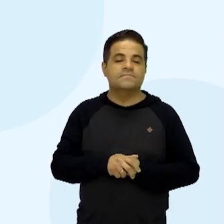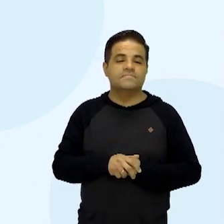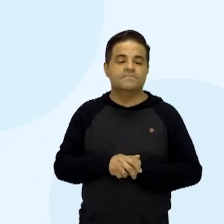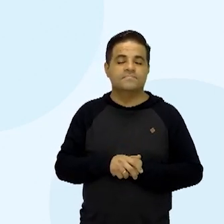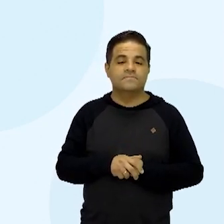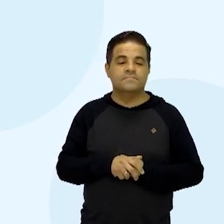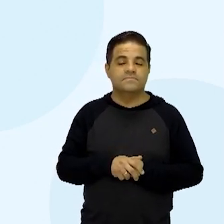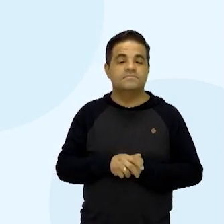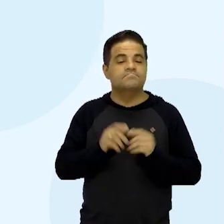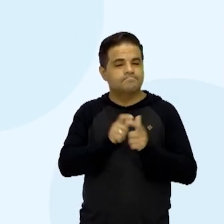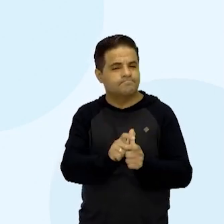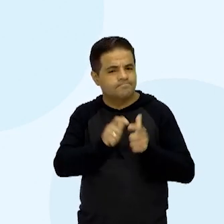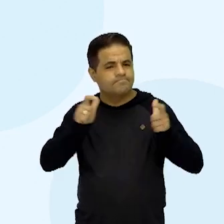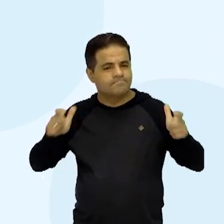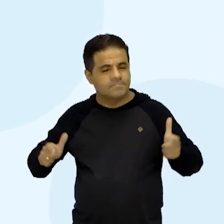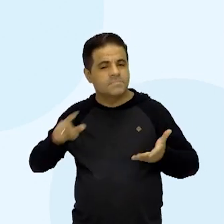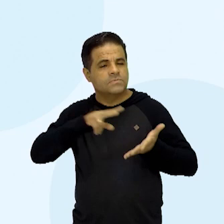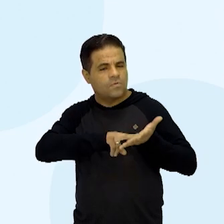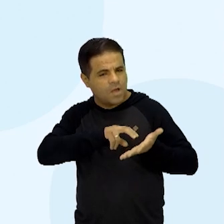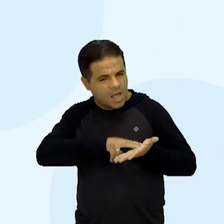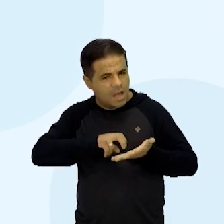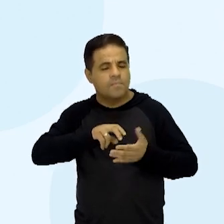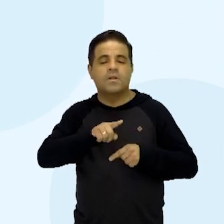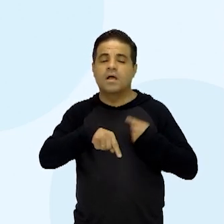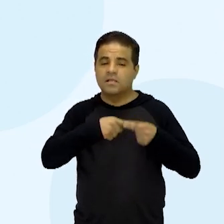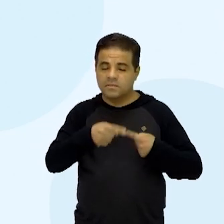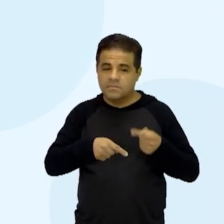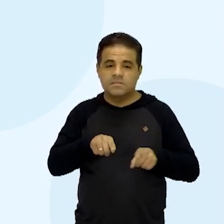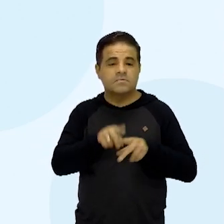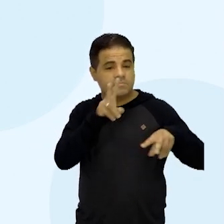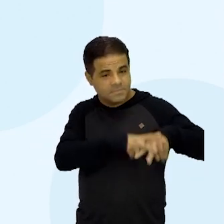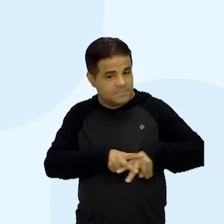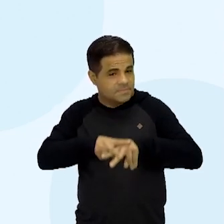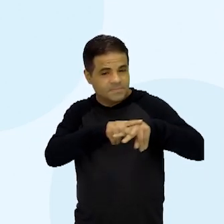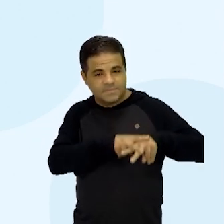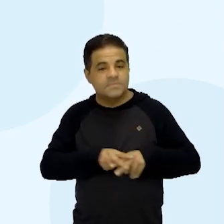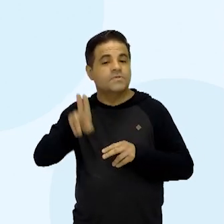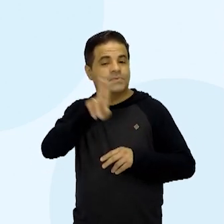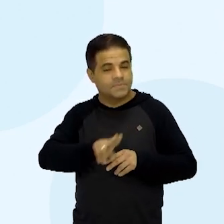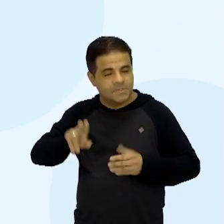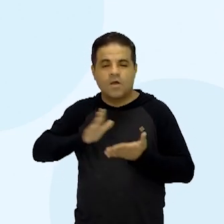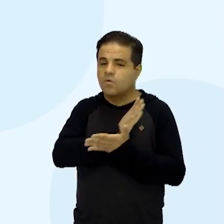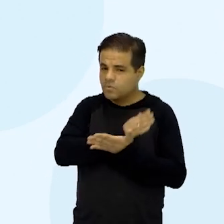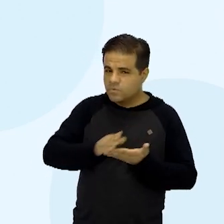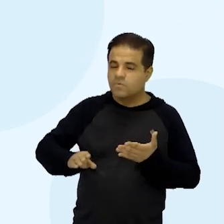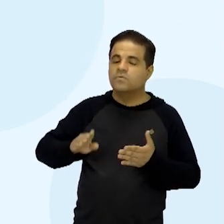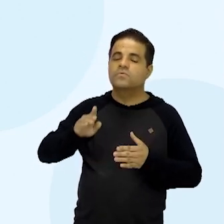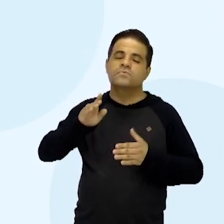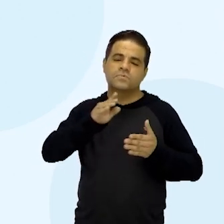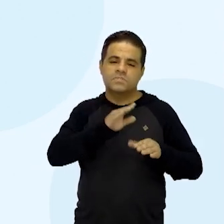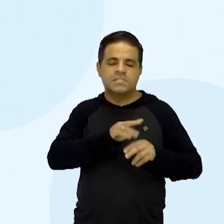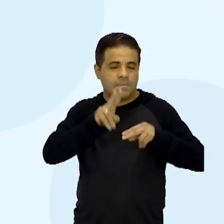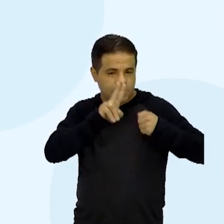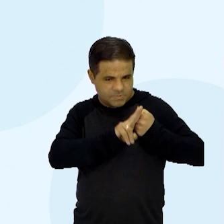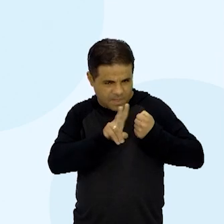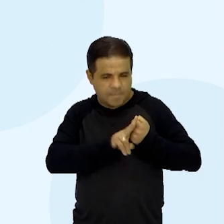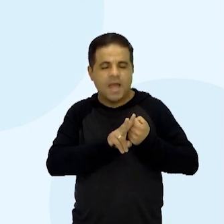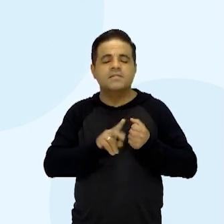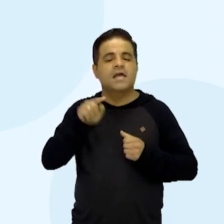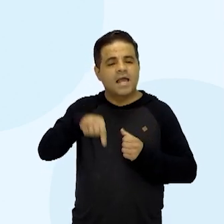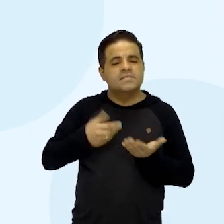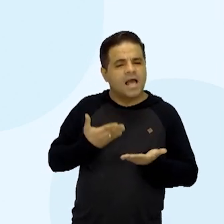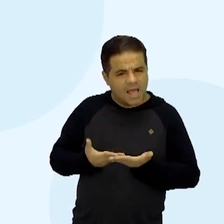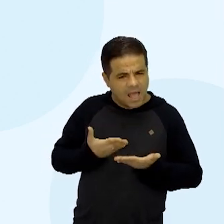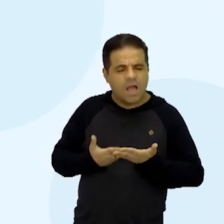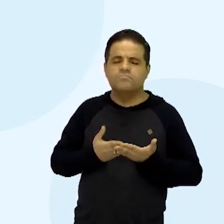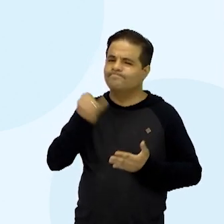vocabulary. Expandimos o vocabulário. And reviewed and used some verb tenses. Revisamos e usamos alguns tempos verbais. Então, essa aula foi